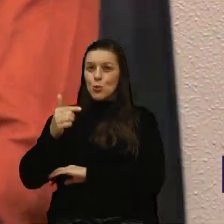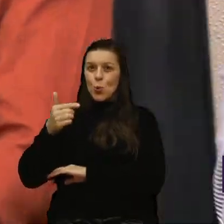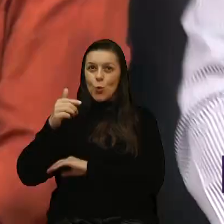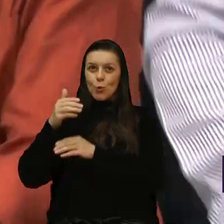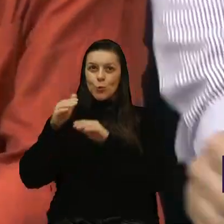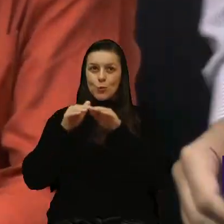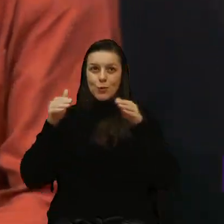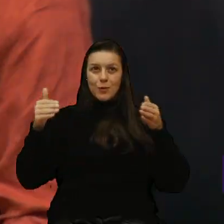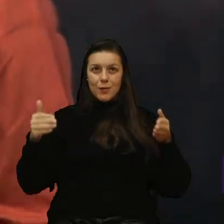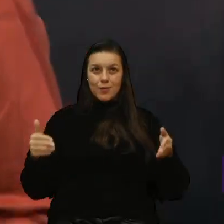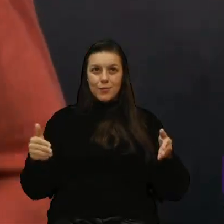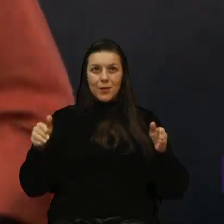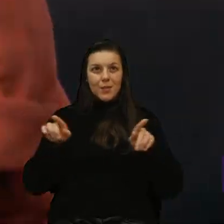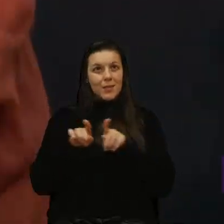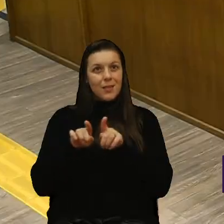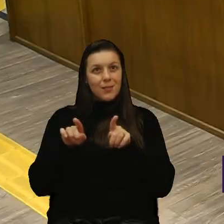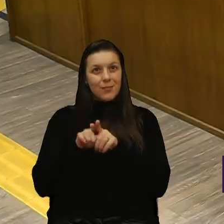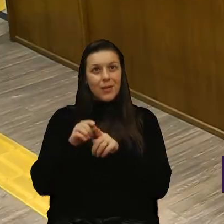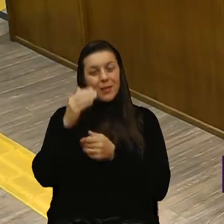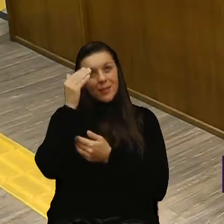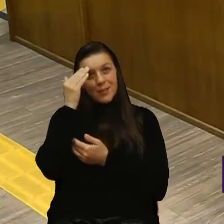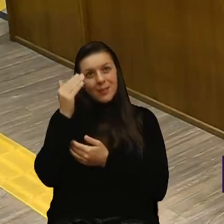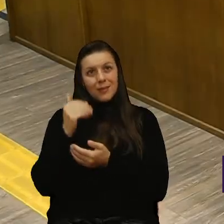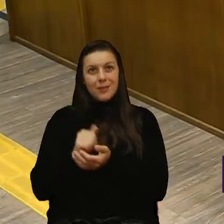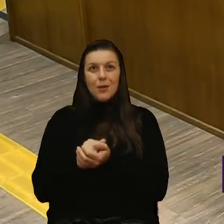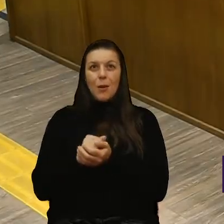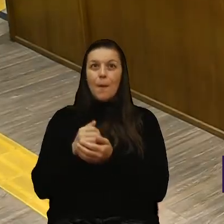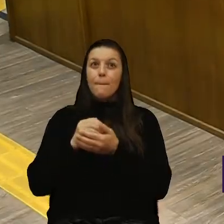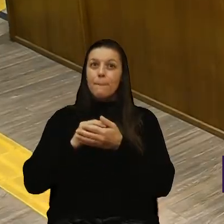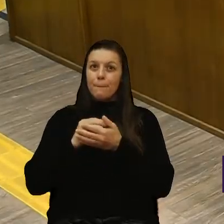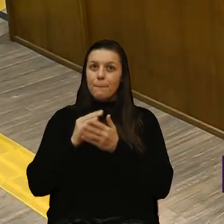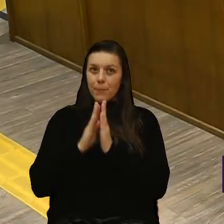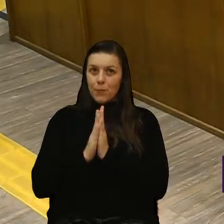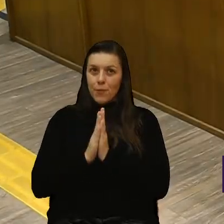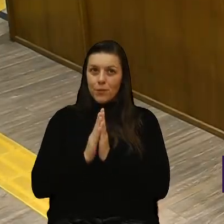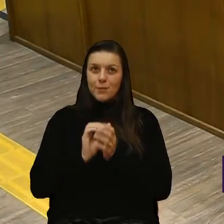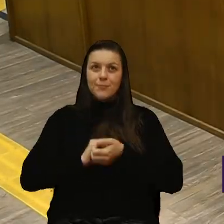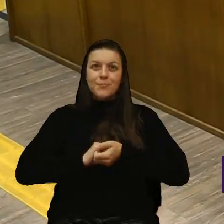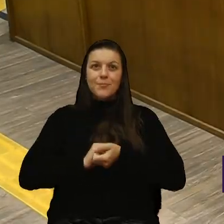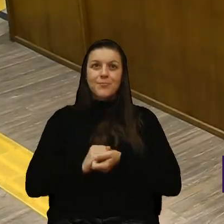favor. Vem junto, Leonel.